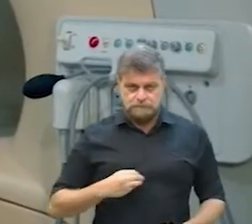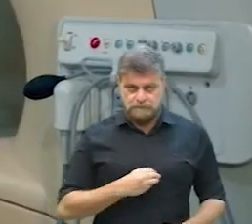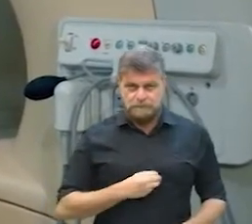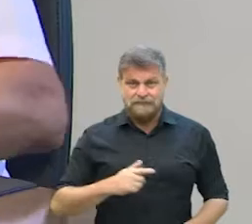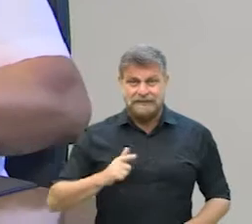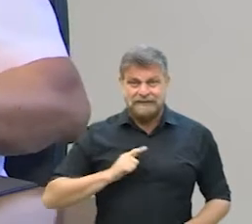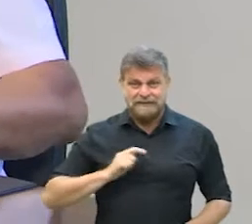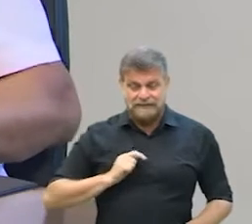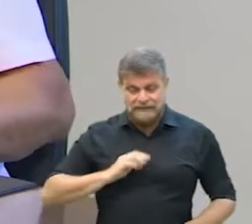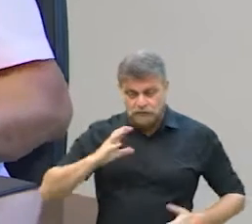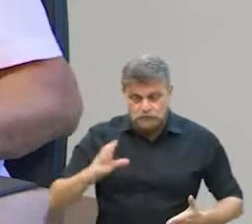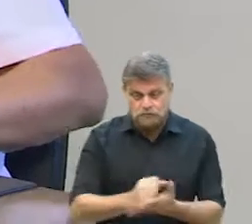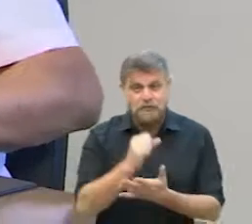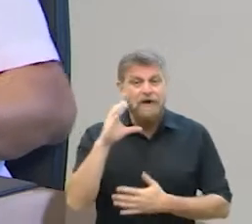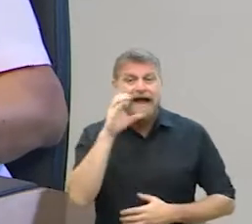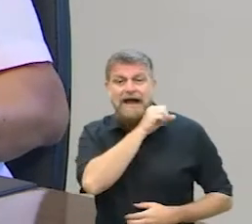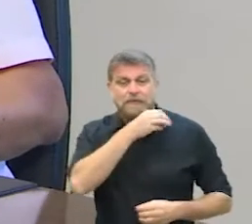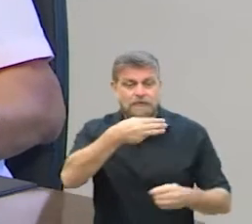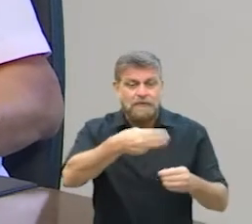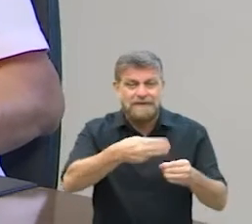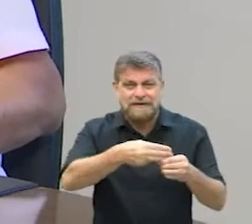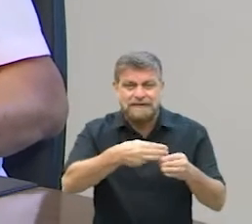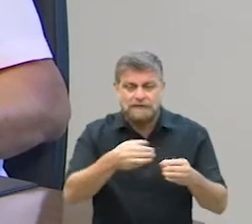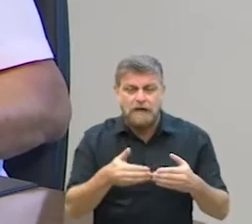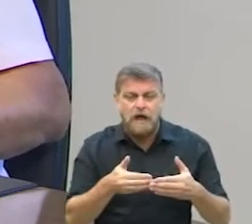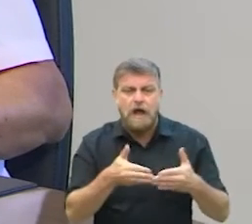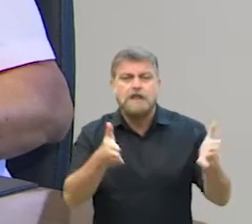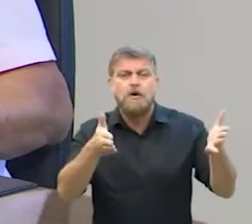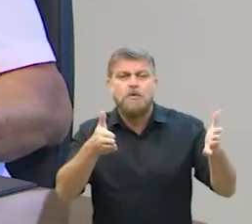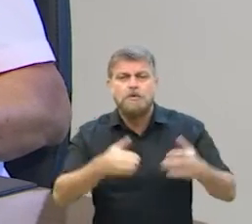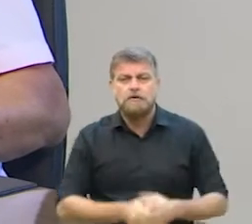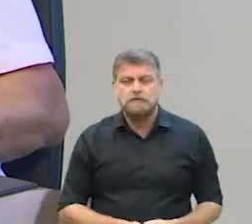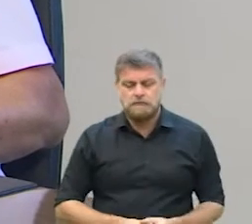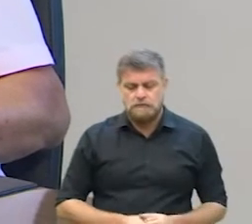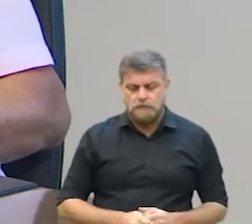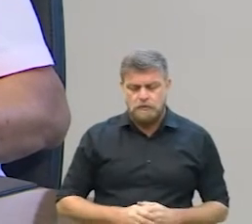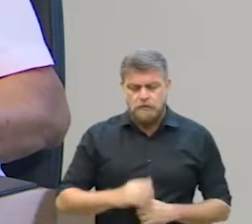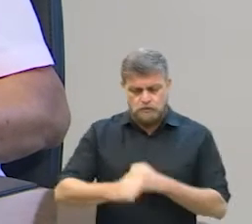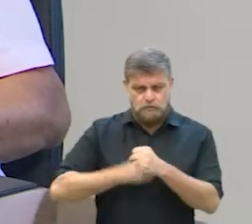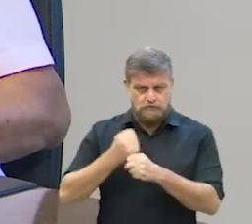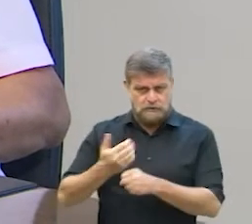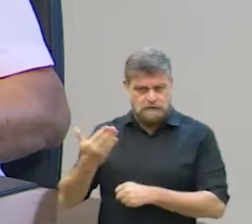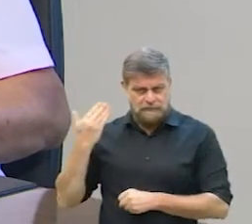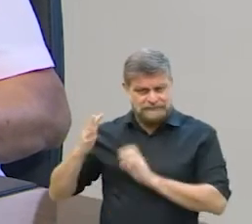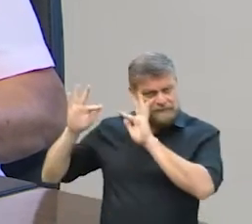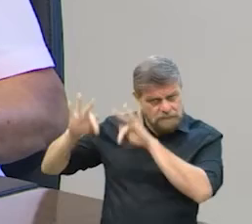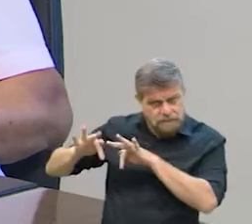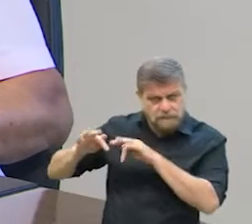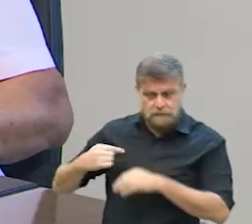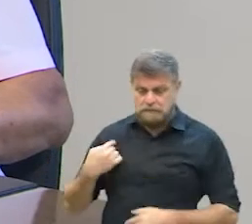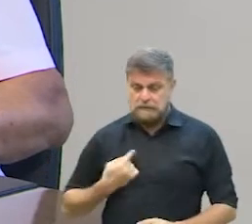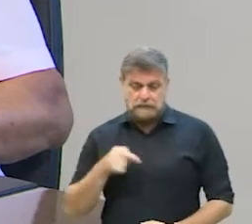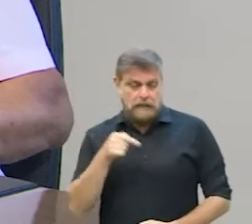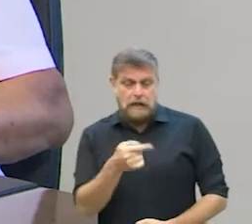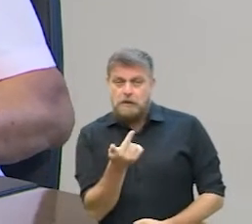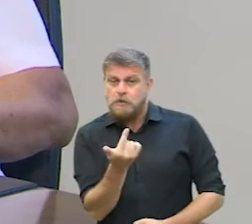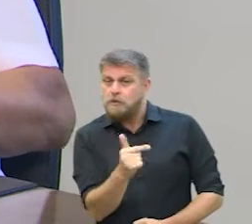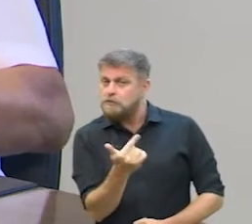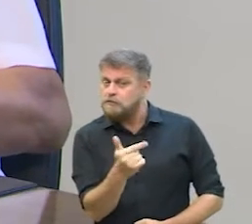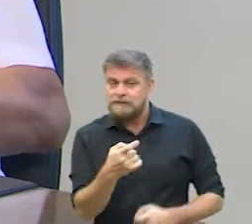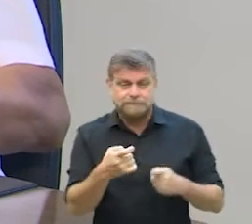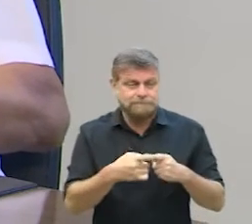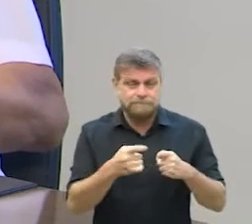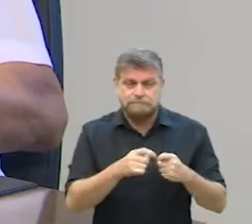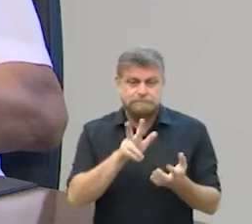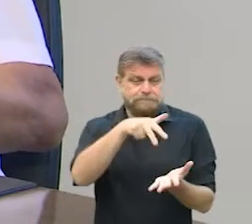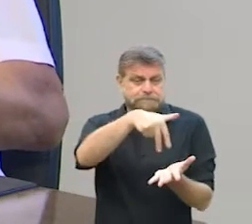de exames. Nós temos o Pronto-Socorro Metropolitano, que foi inaugurado no final do ano passado, e nós não